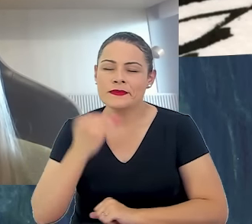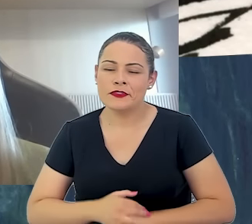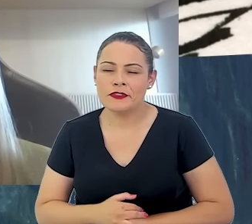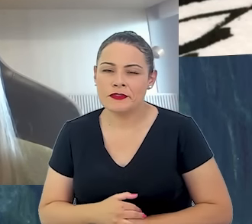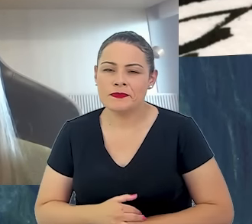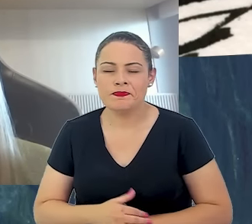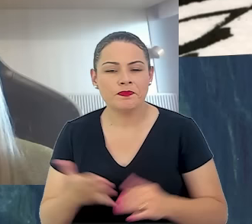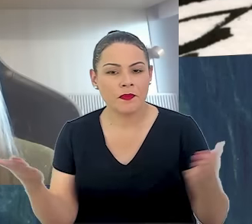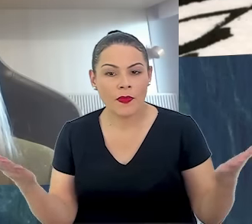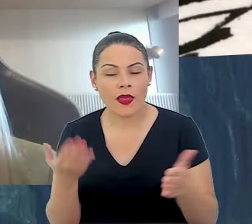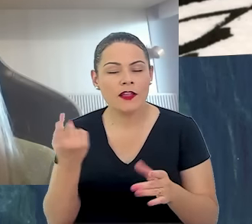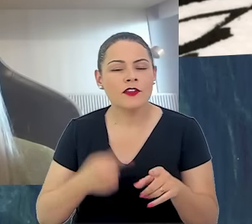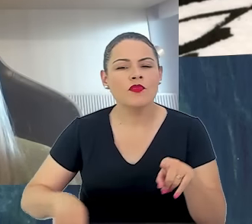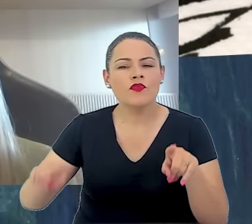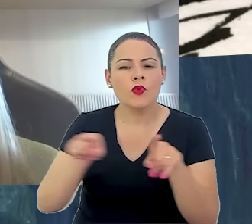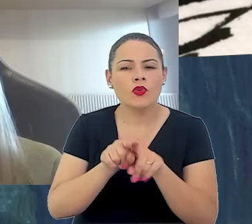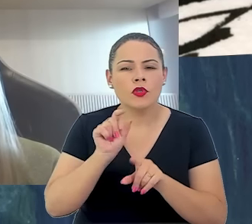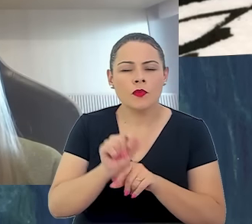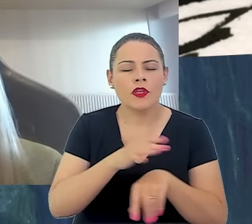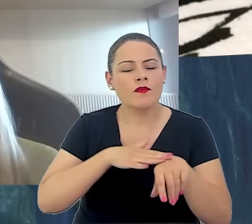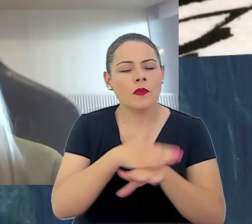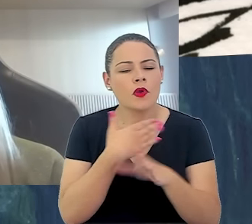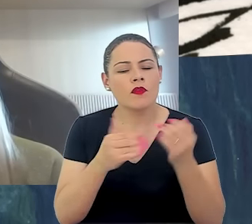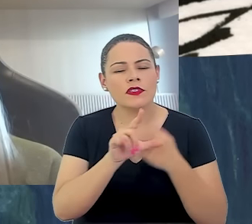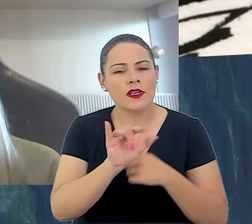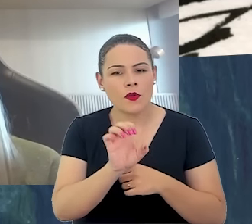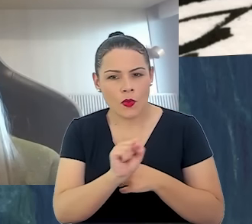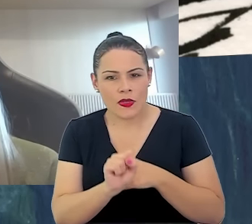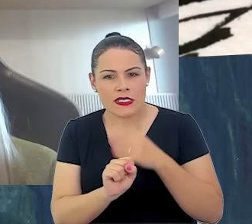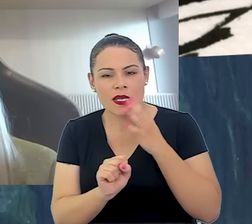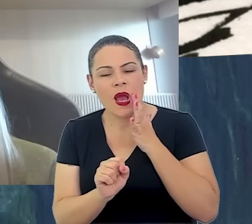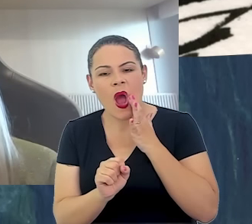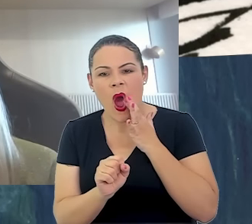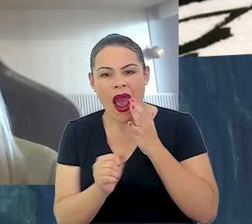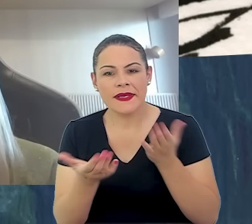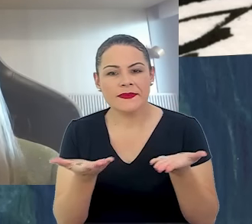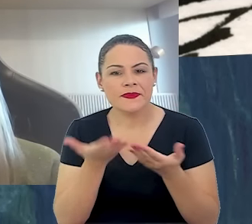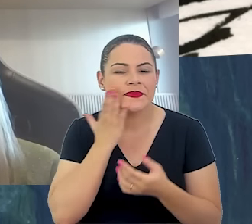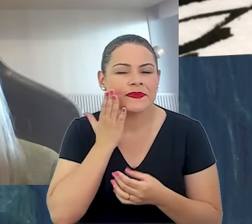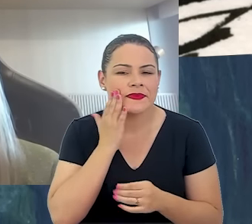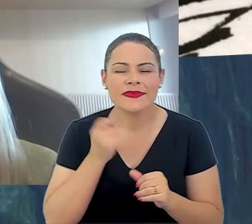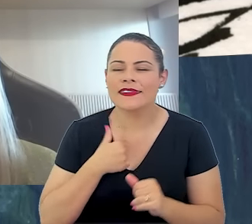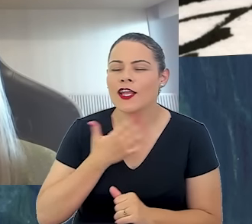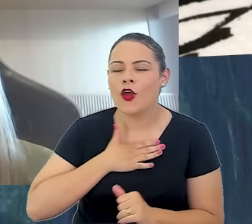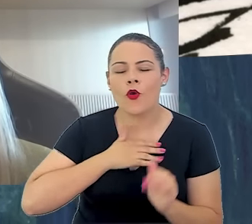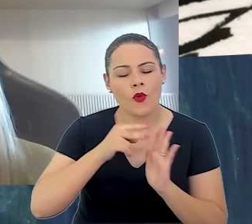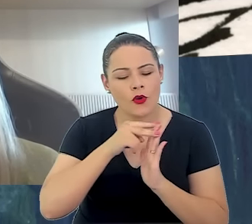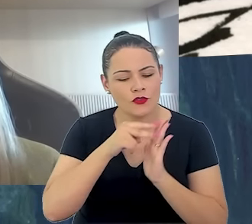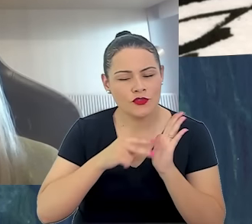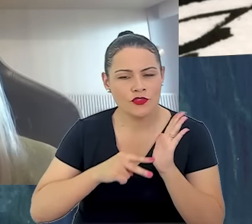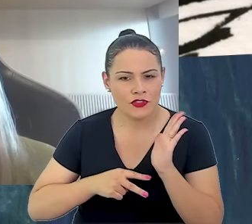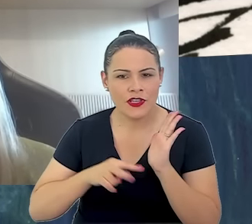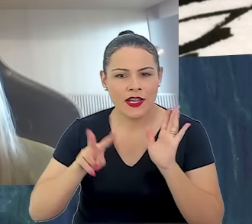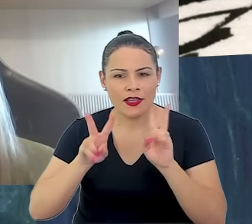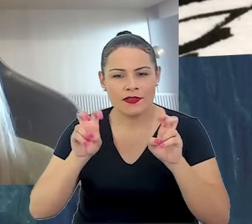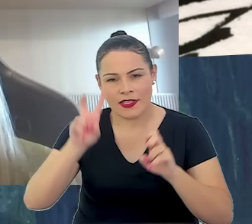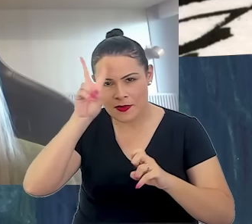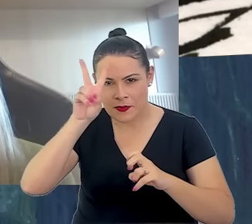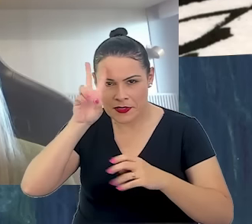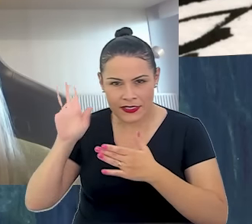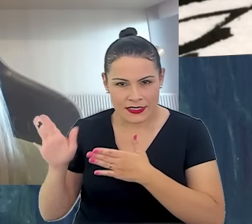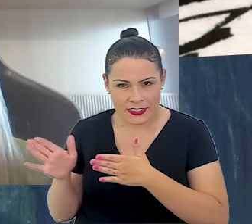agora voltando e com o Luiz eh eu eu eu gosto muito de ler